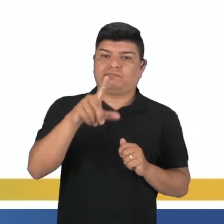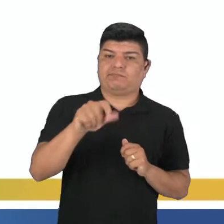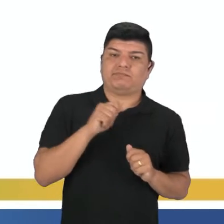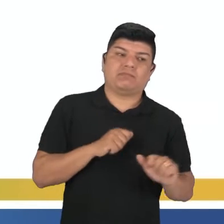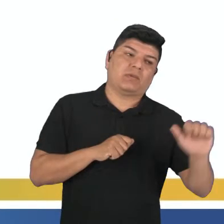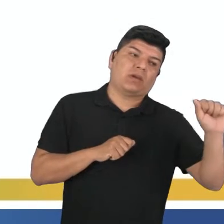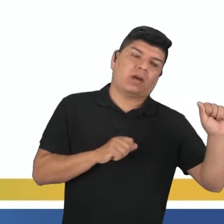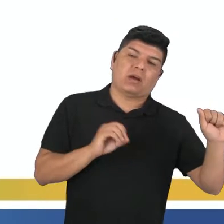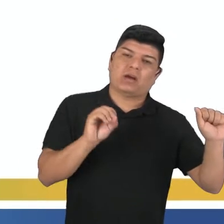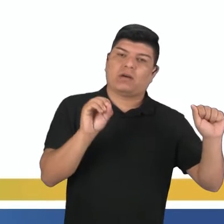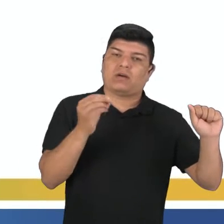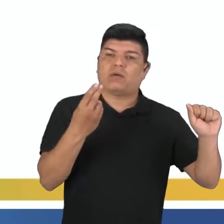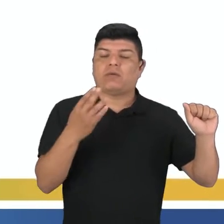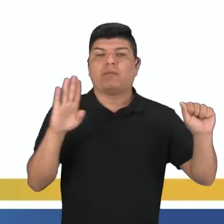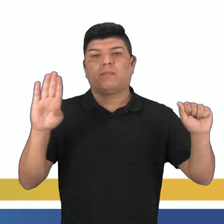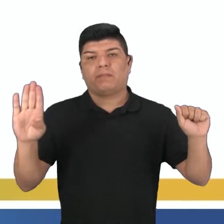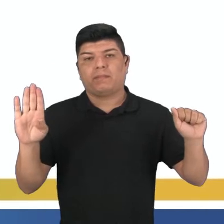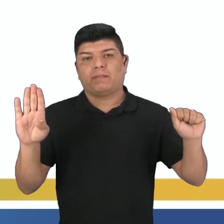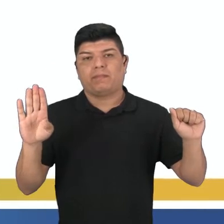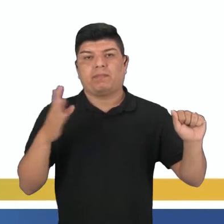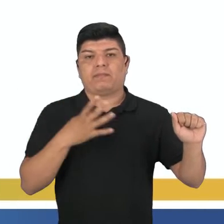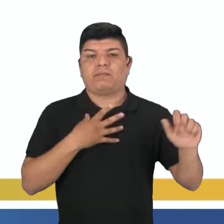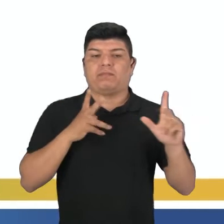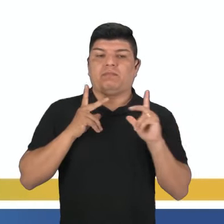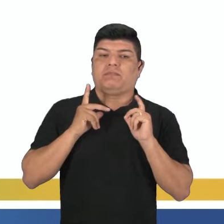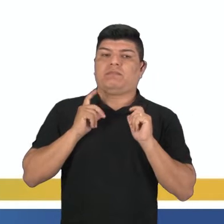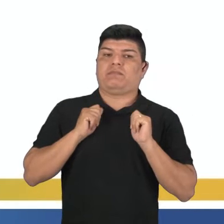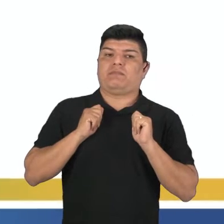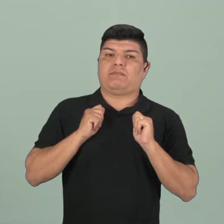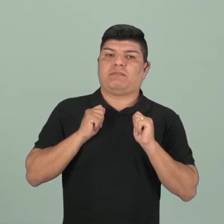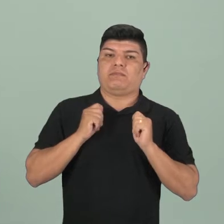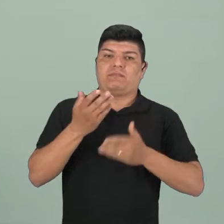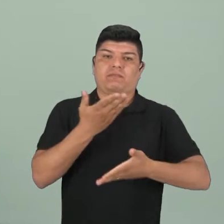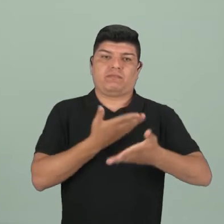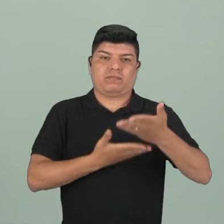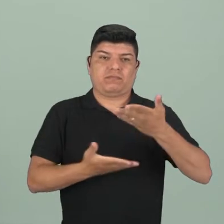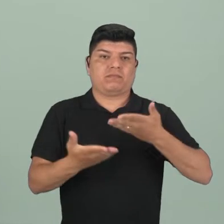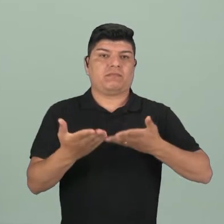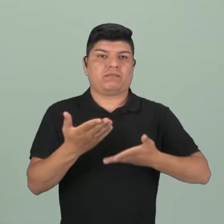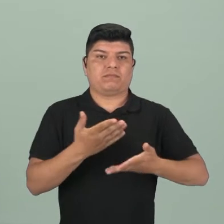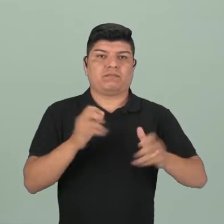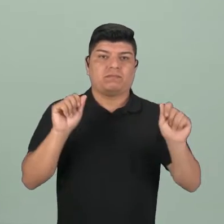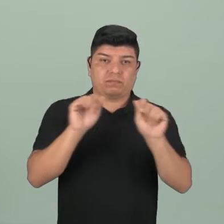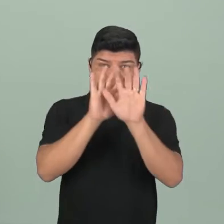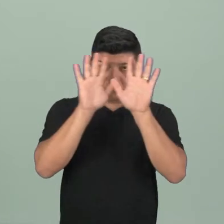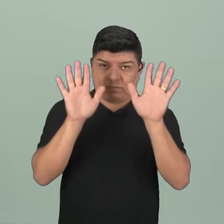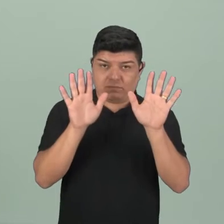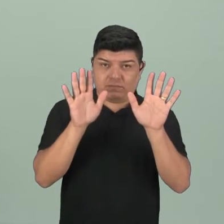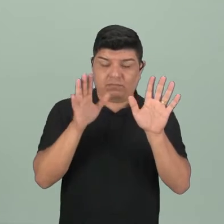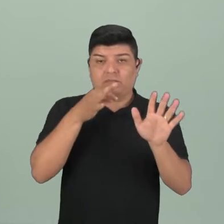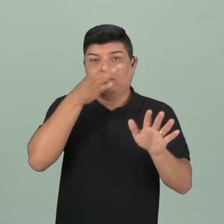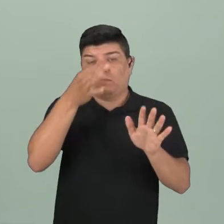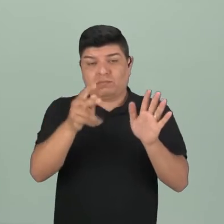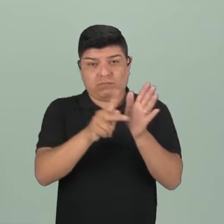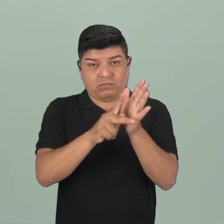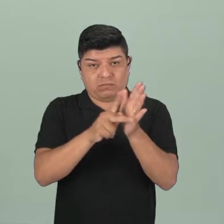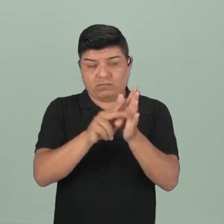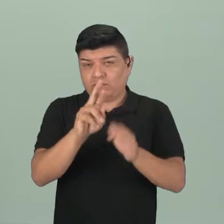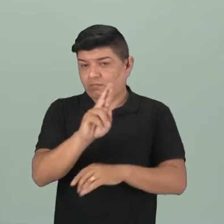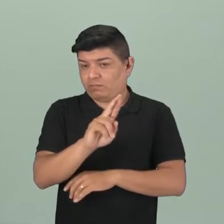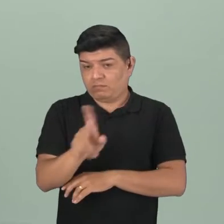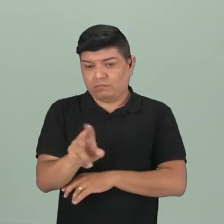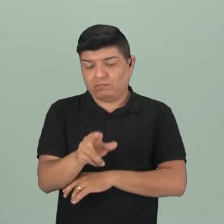B, né? Tem que ter caráter impessoal, ou seja, a notícia tem que ser passada de forma clara, sem argumentos ou carregar